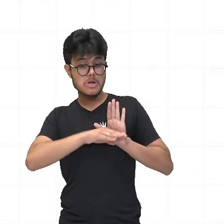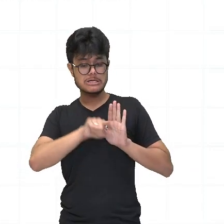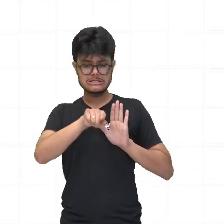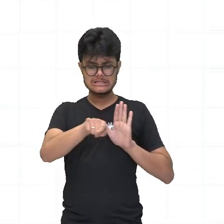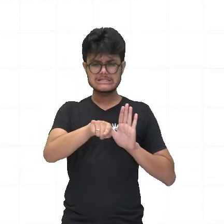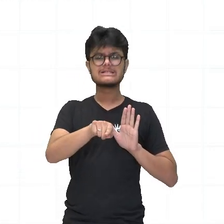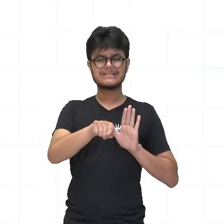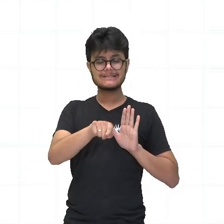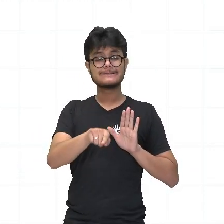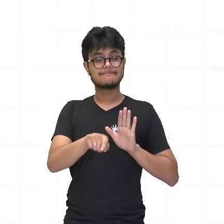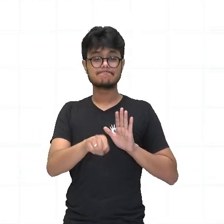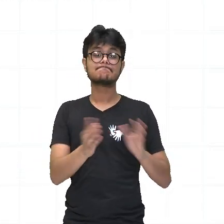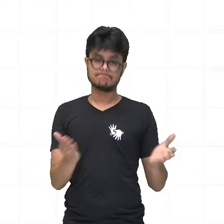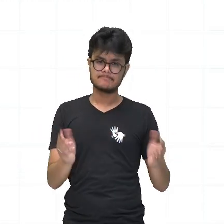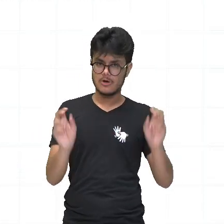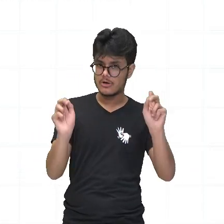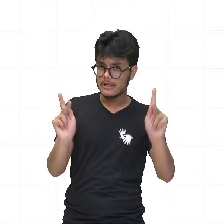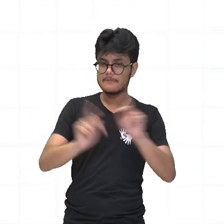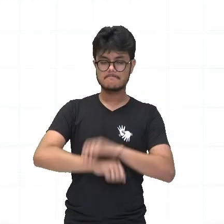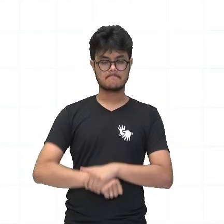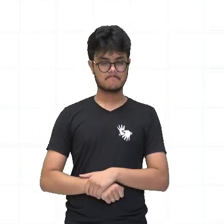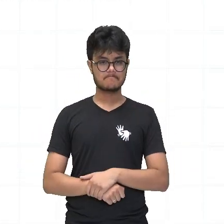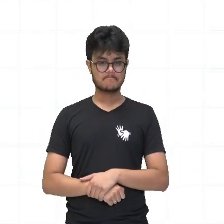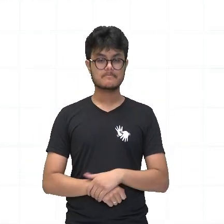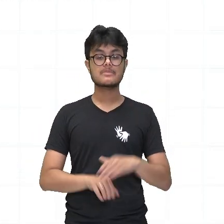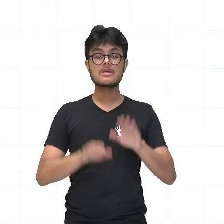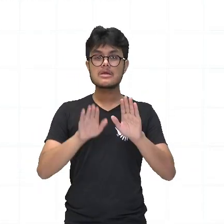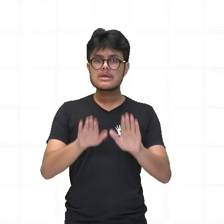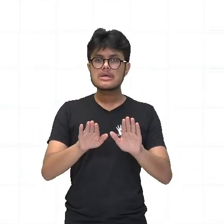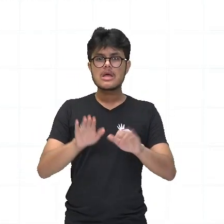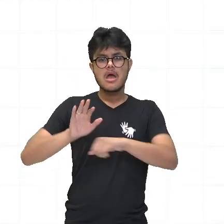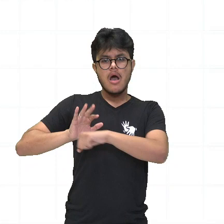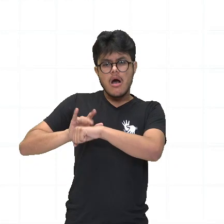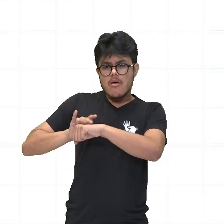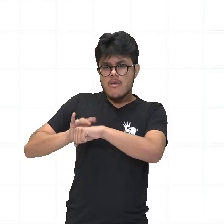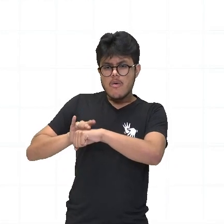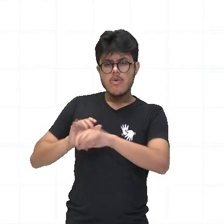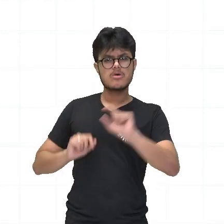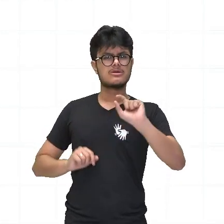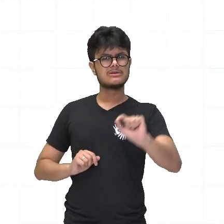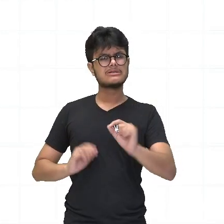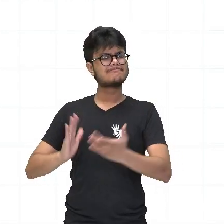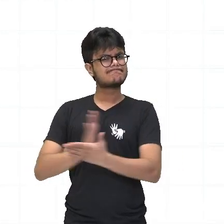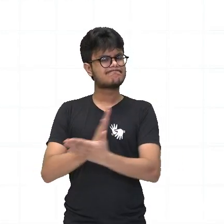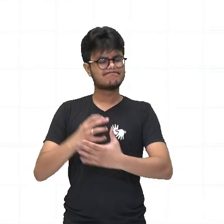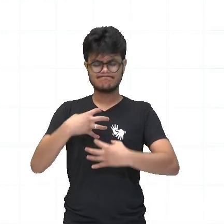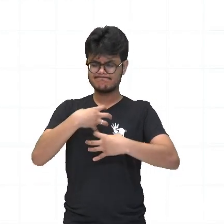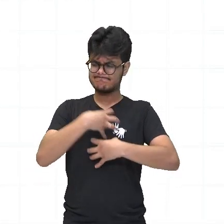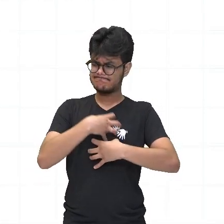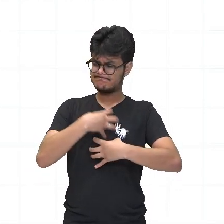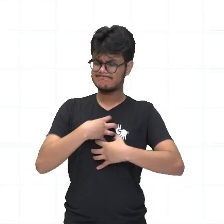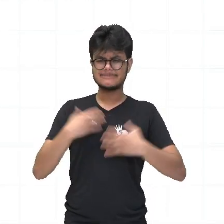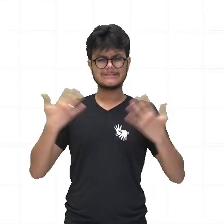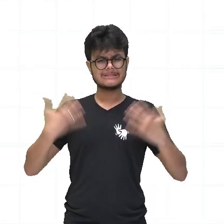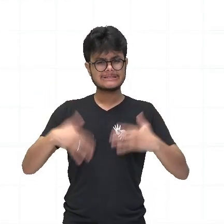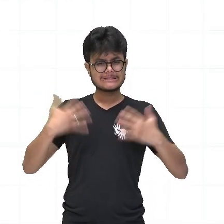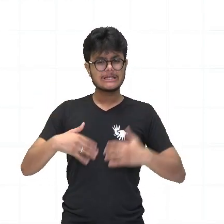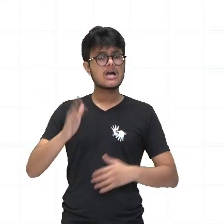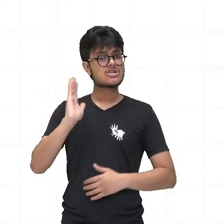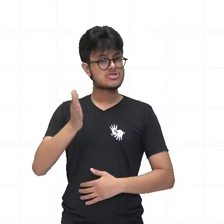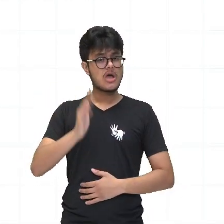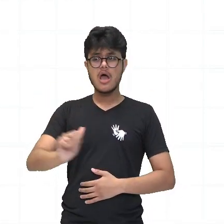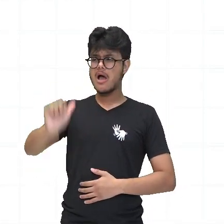relacionado a saneamento básico. E ele pode apresentar sinais e sintomas após a ingestão